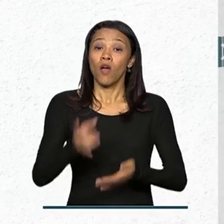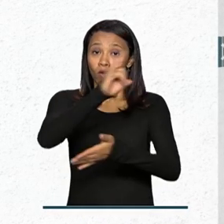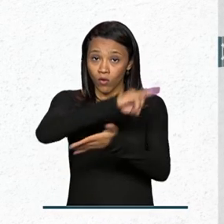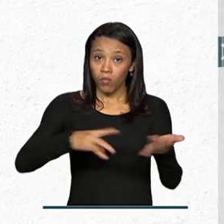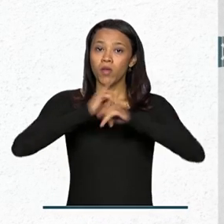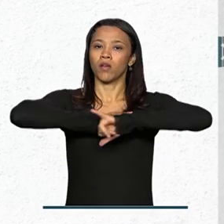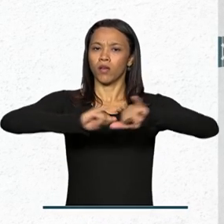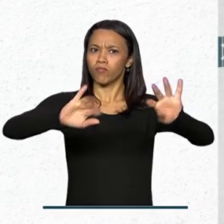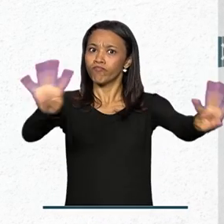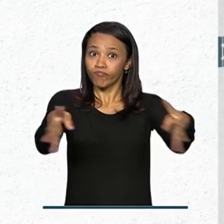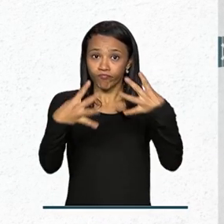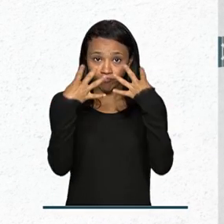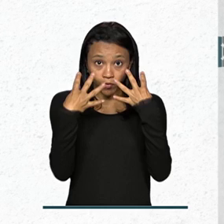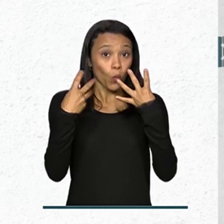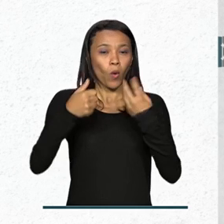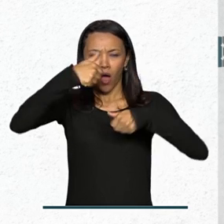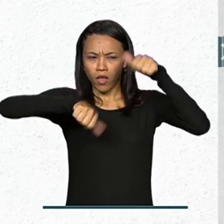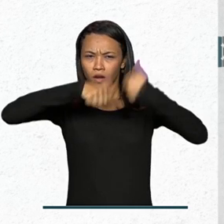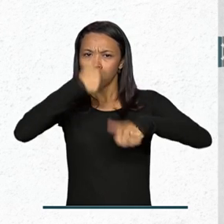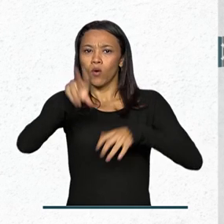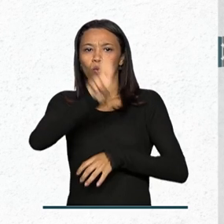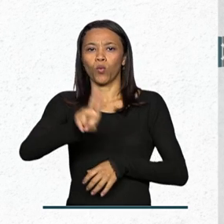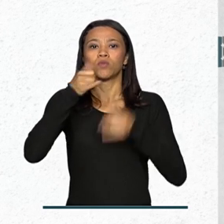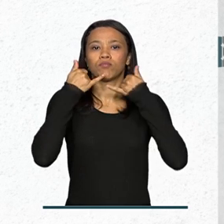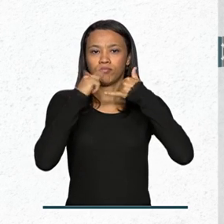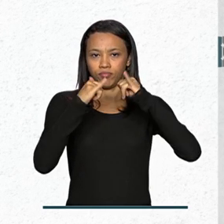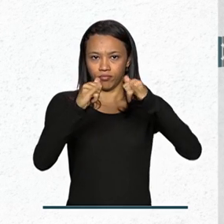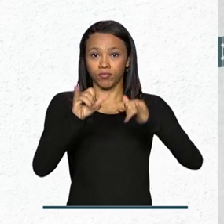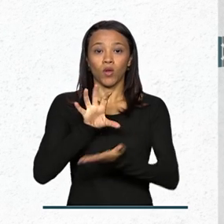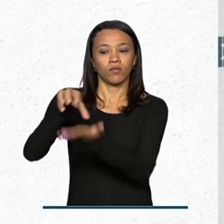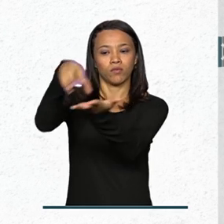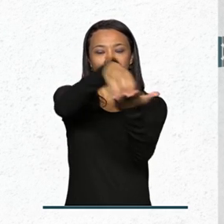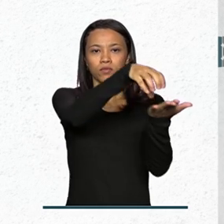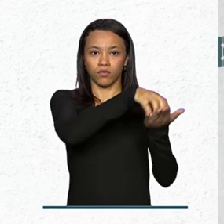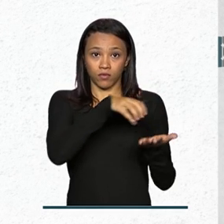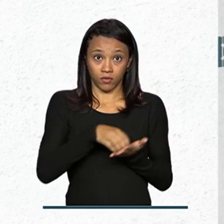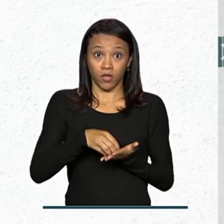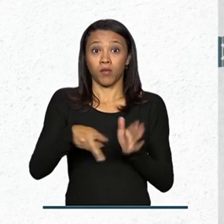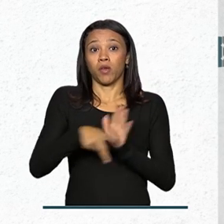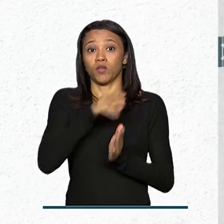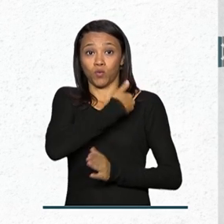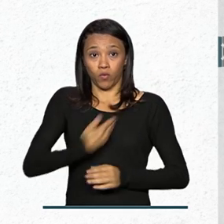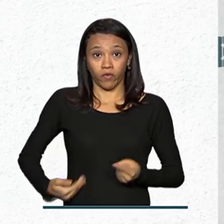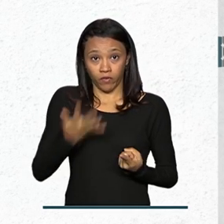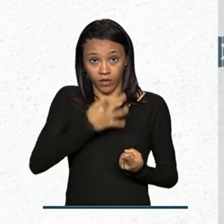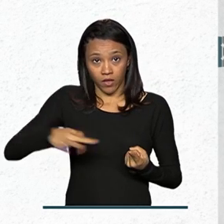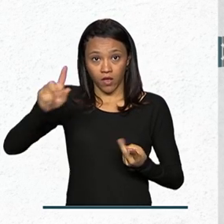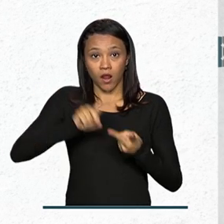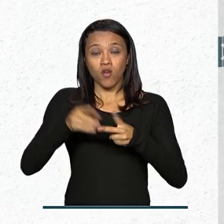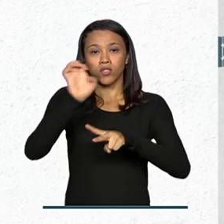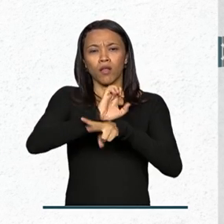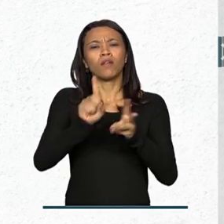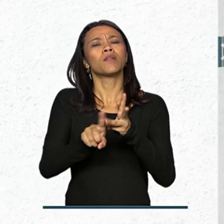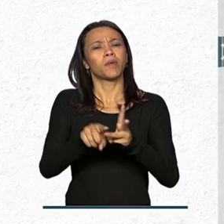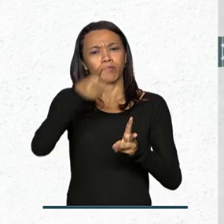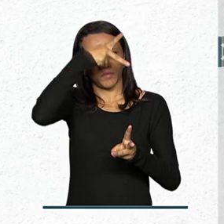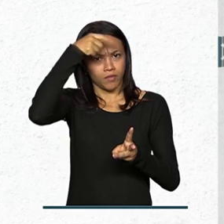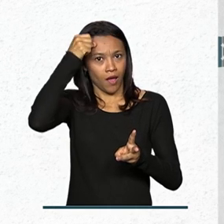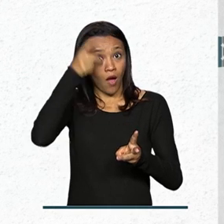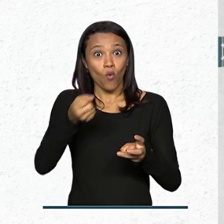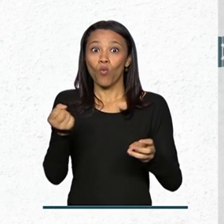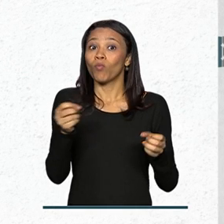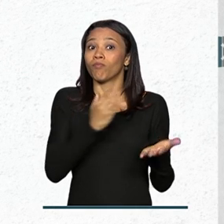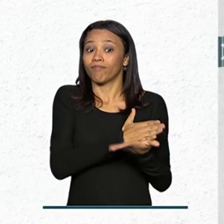A chamada pública para analisar o consumo de energia em prédios da administração pública federal, estadual e municipal ganhou